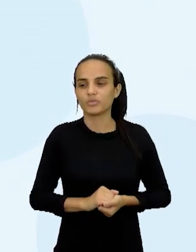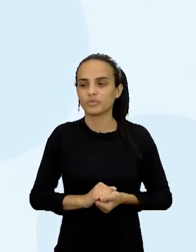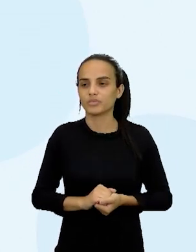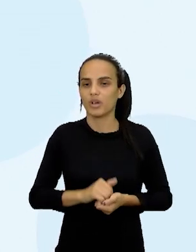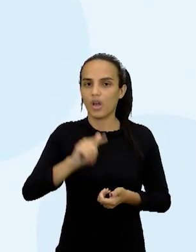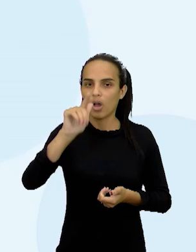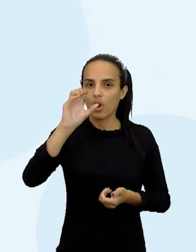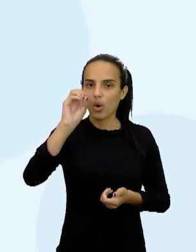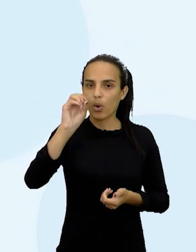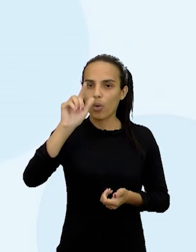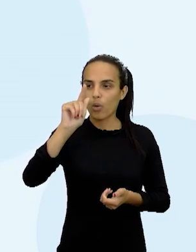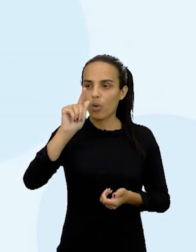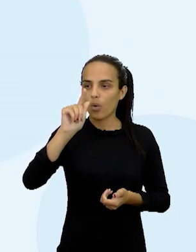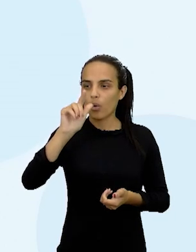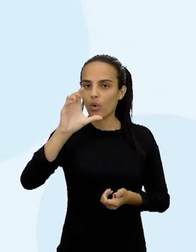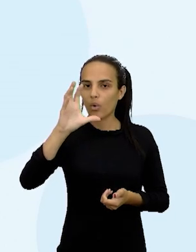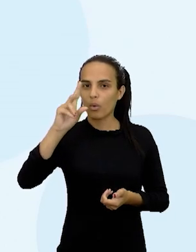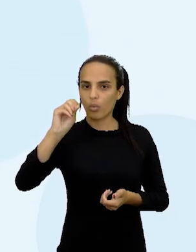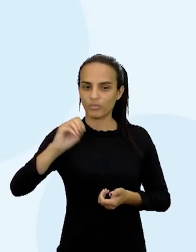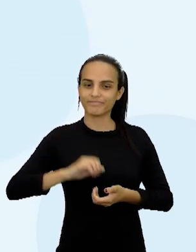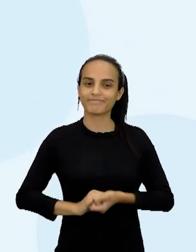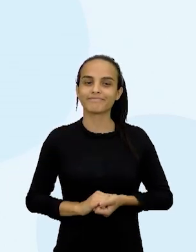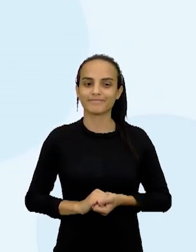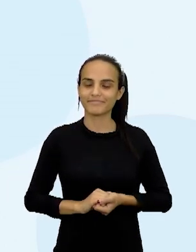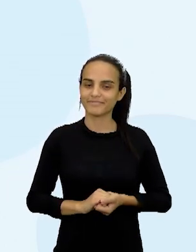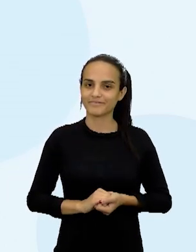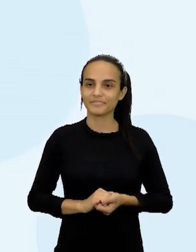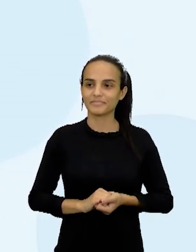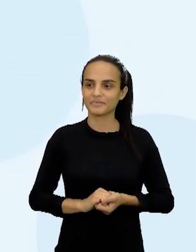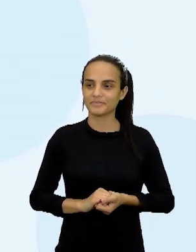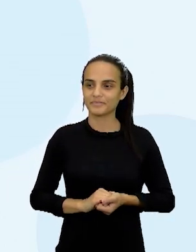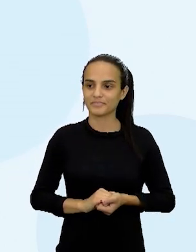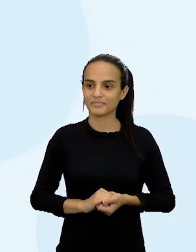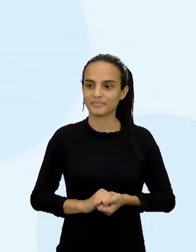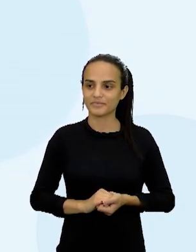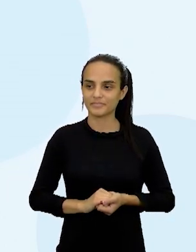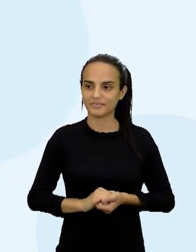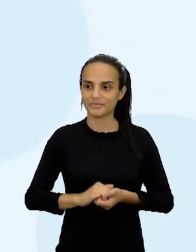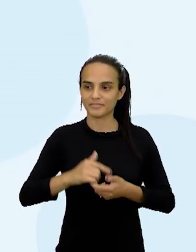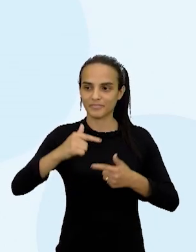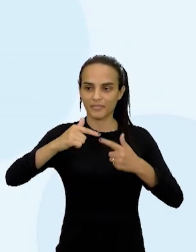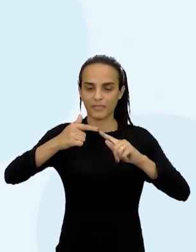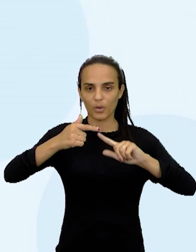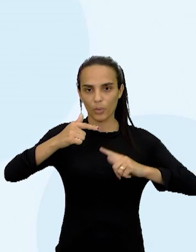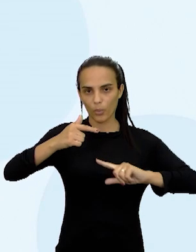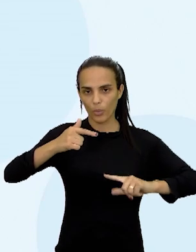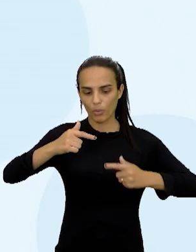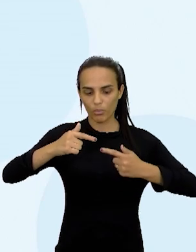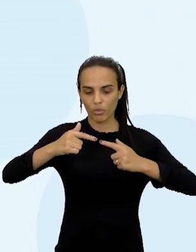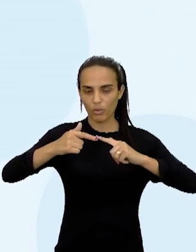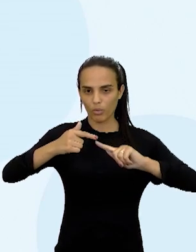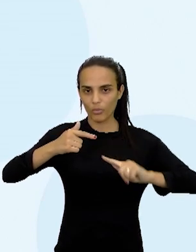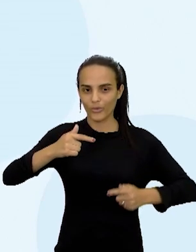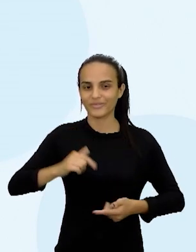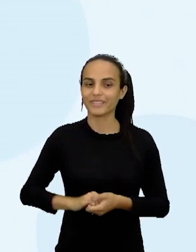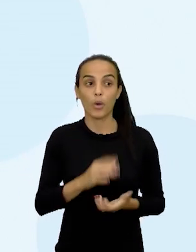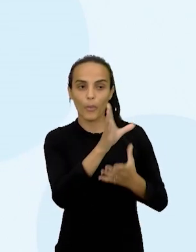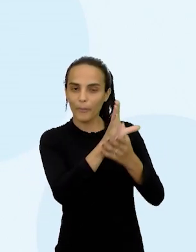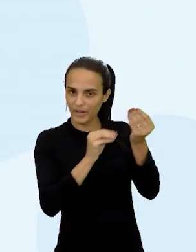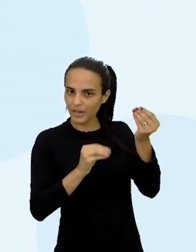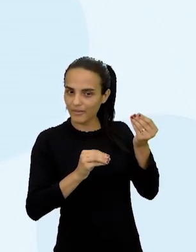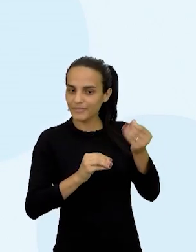Oi, Google. O do pai da sabedoria. O Google. E foi especificamente no o que são